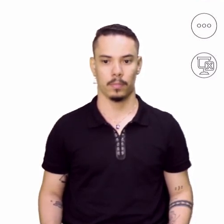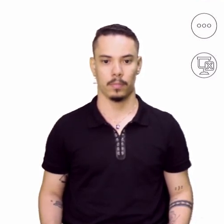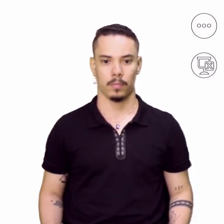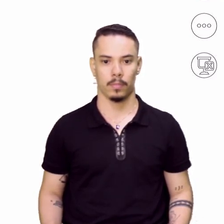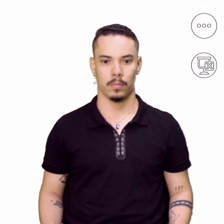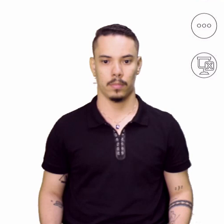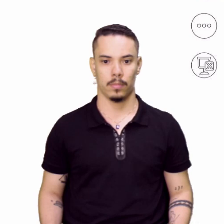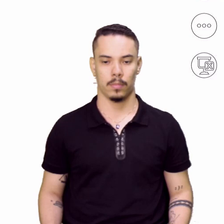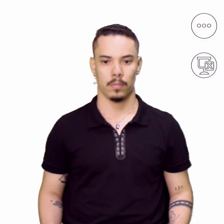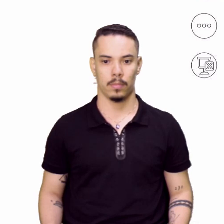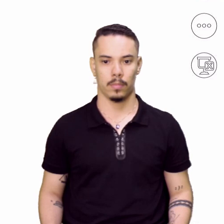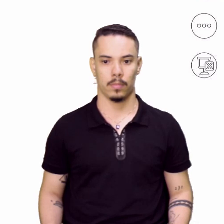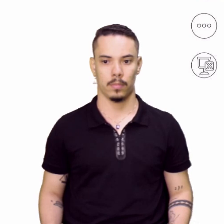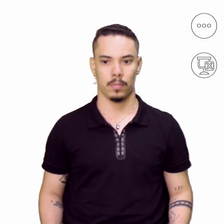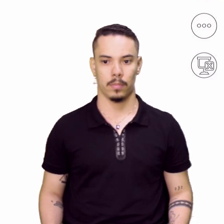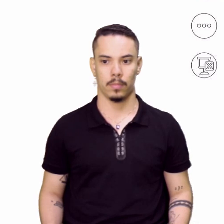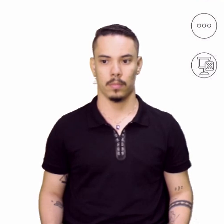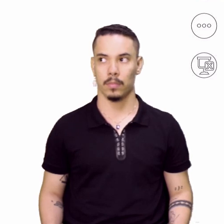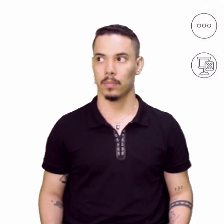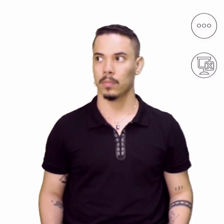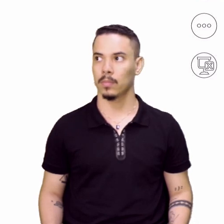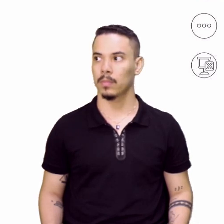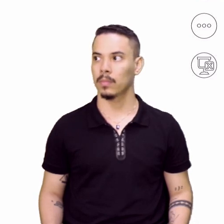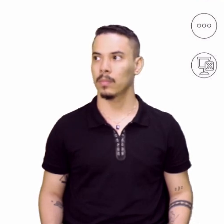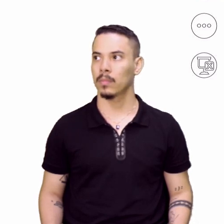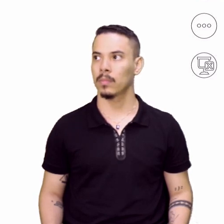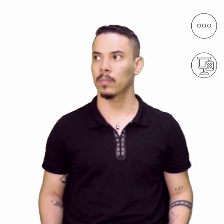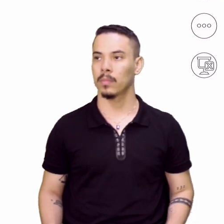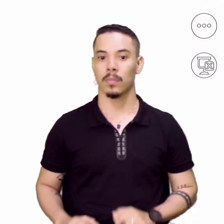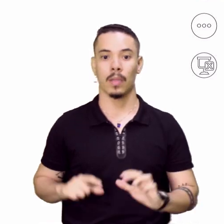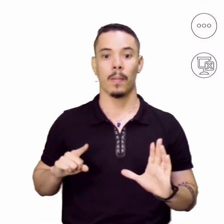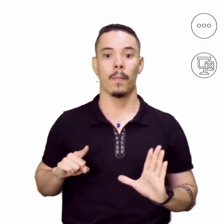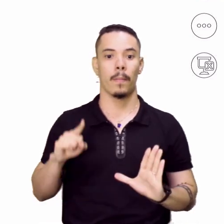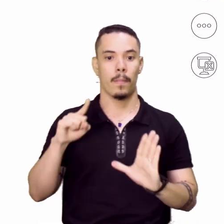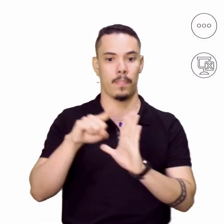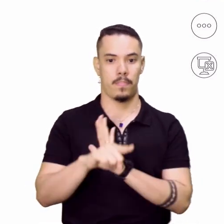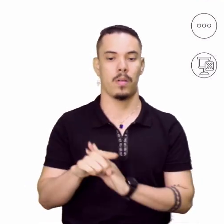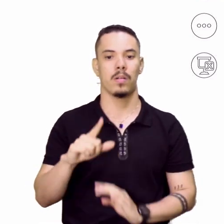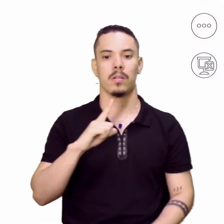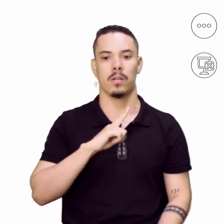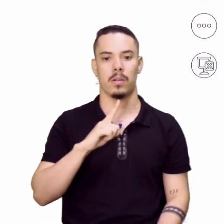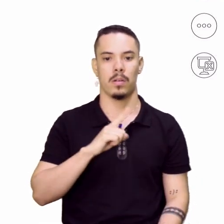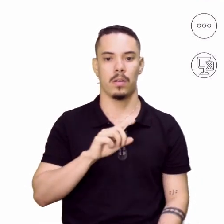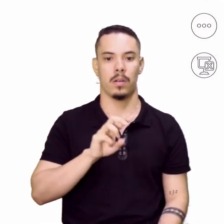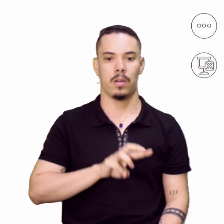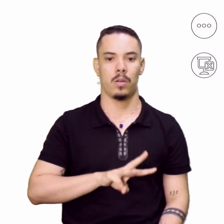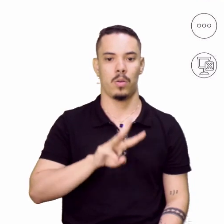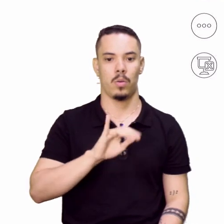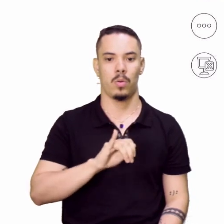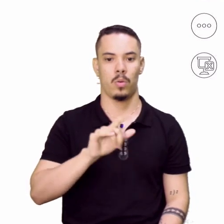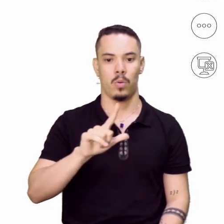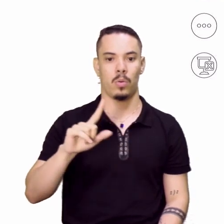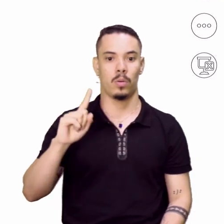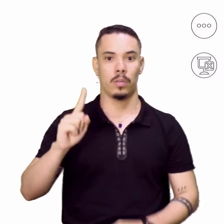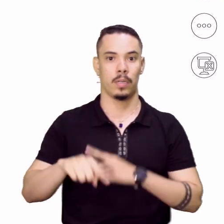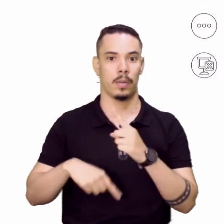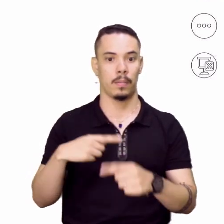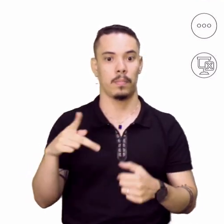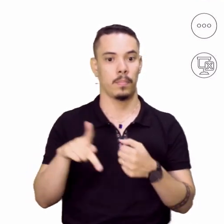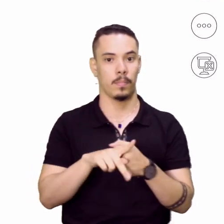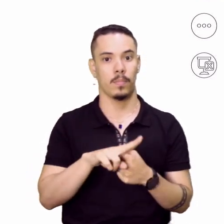sicker E aí essa pergunta efeito diferente tanto é que você tem aqui o Will depois do pronome pessoal que não